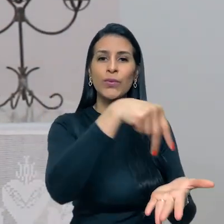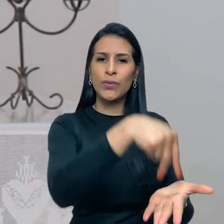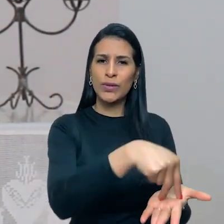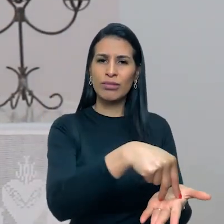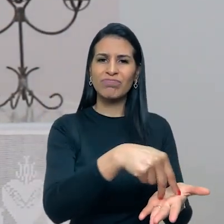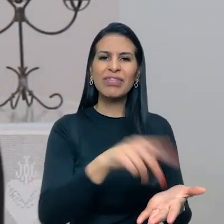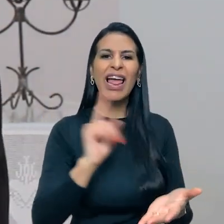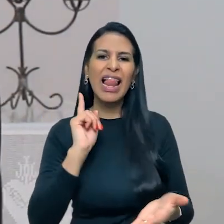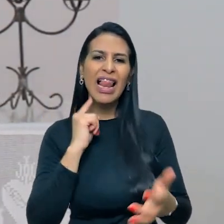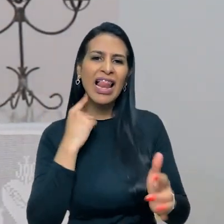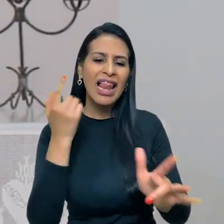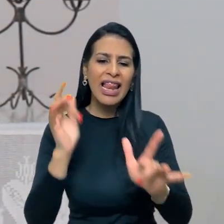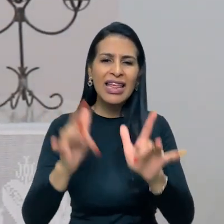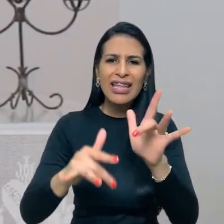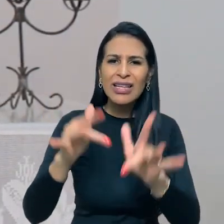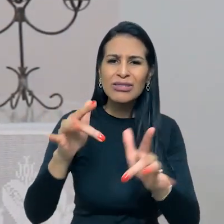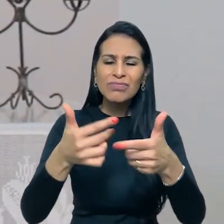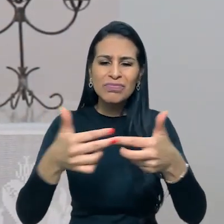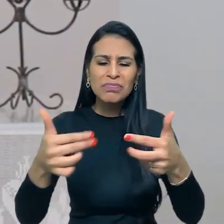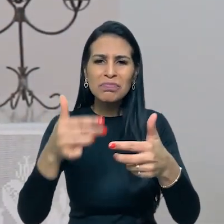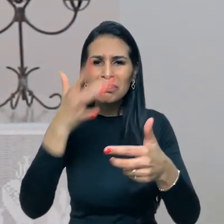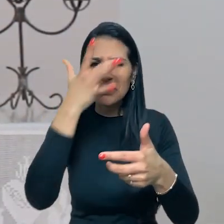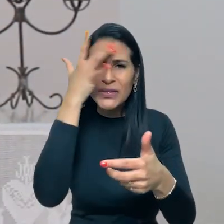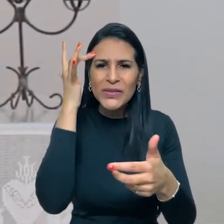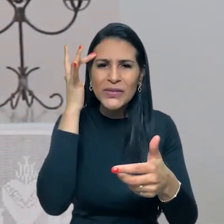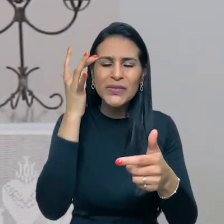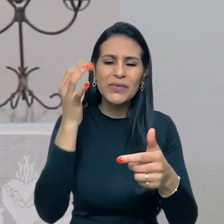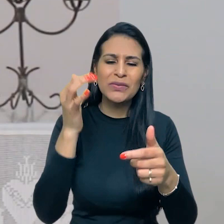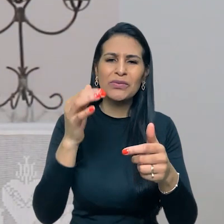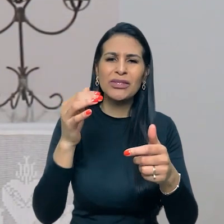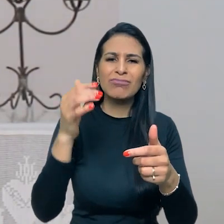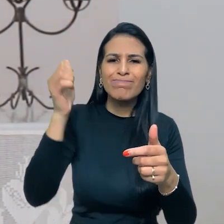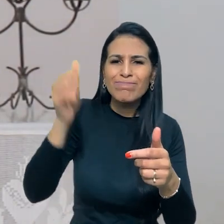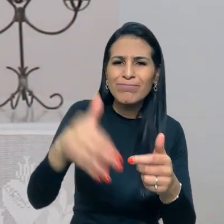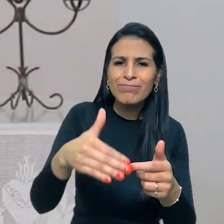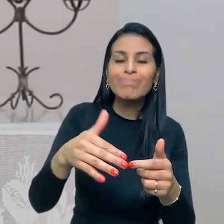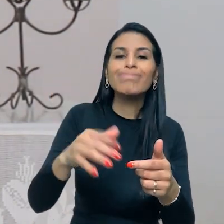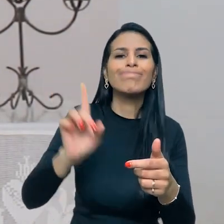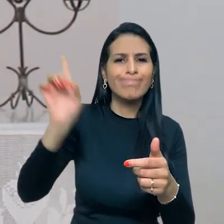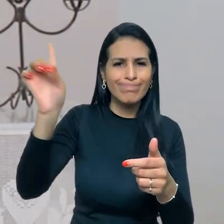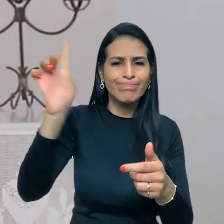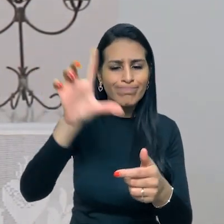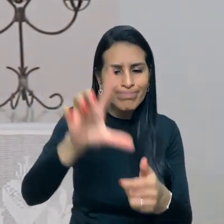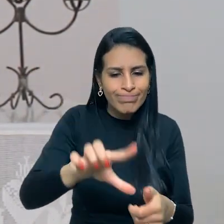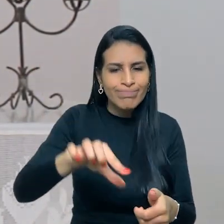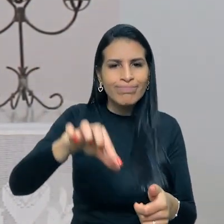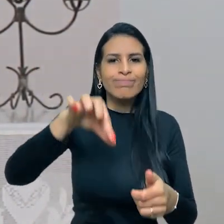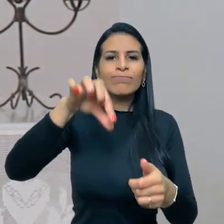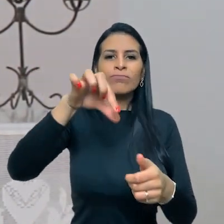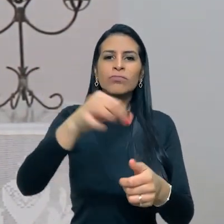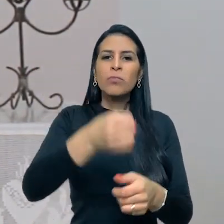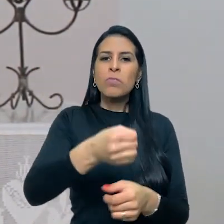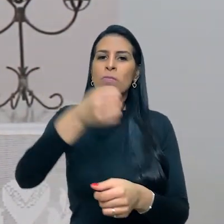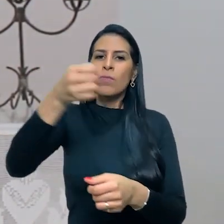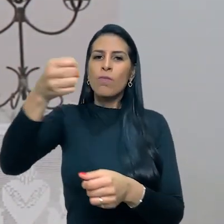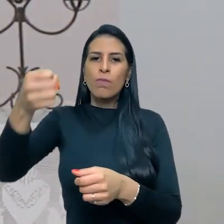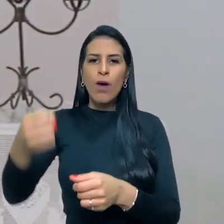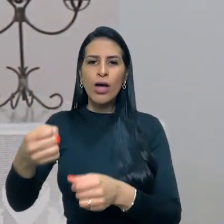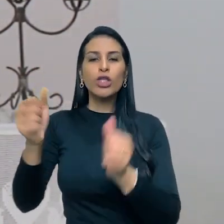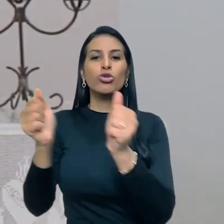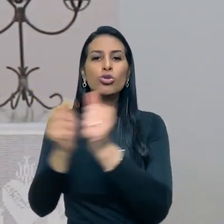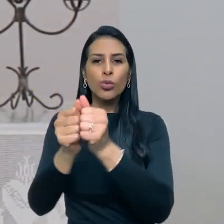lixo, para as fazerem sentar ao lado dos príncipes e governantes do povo.